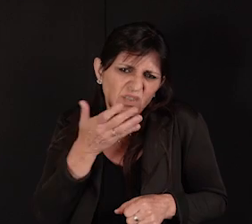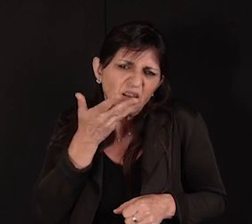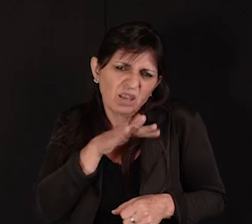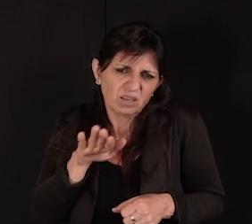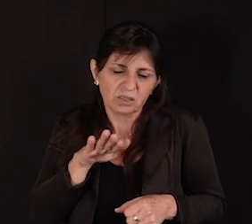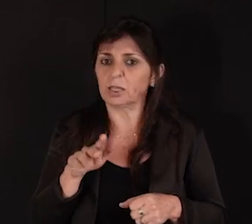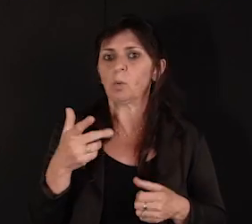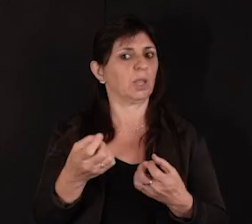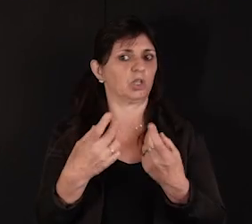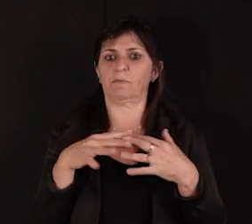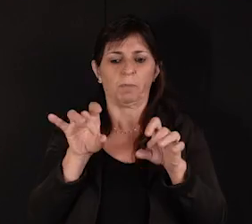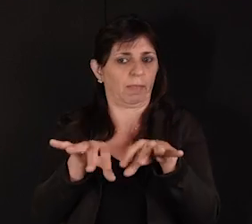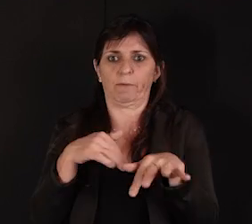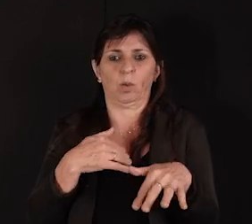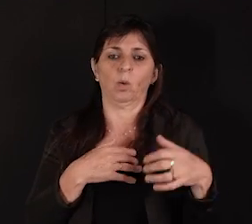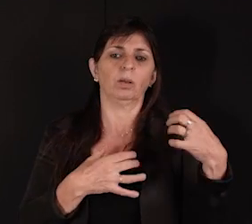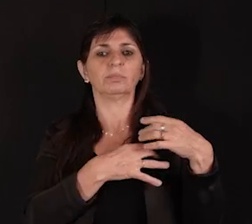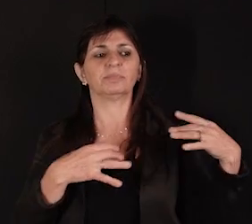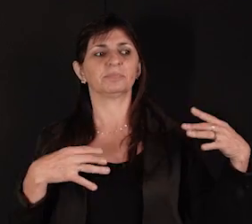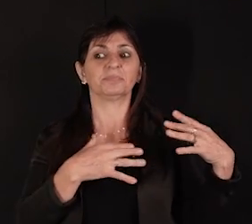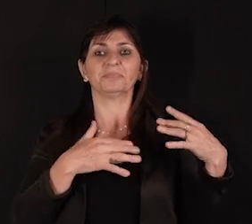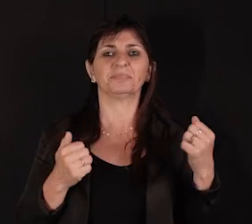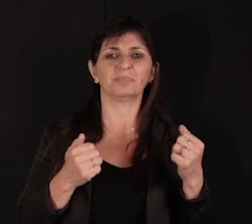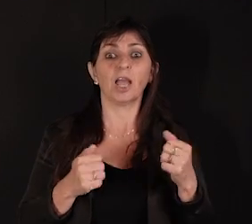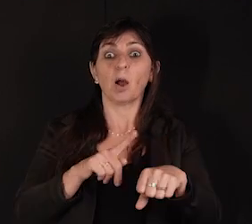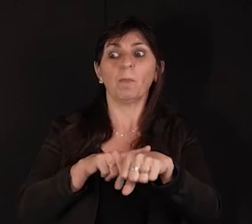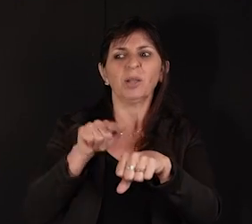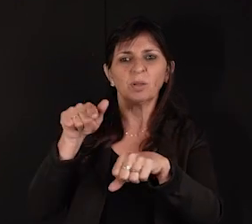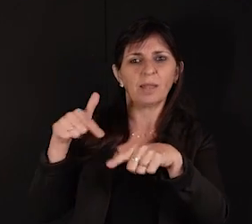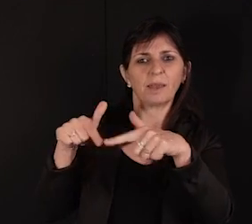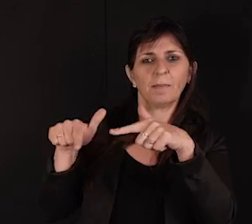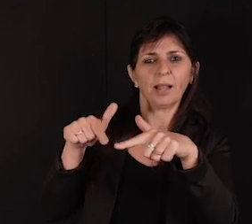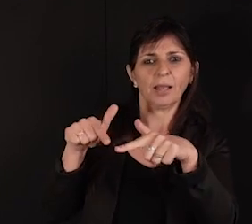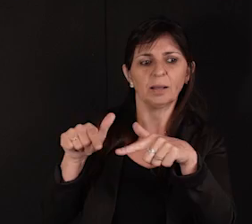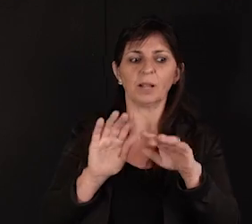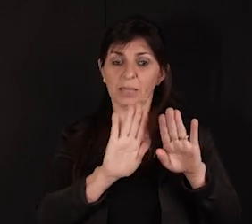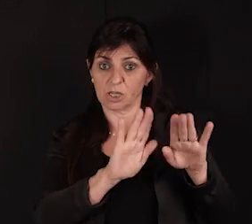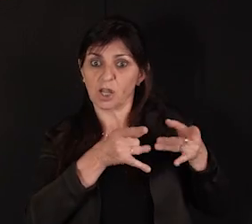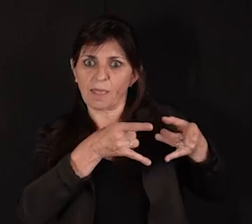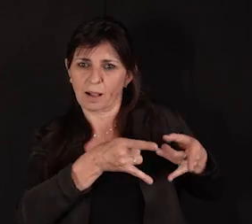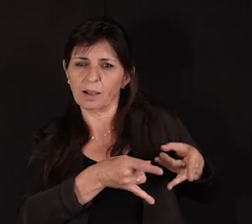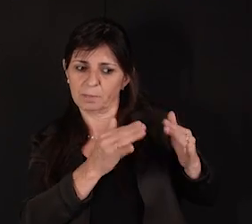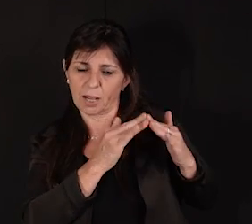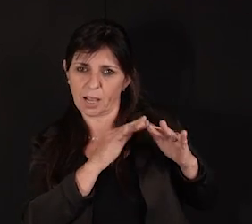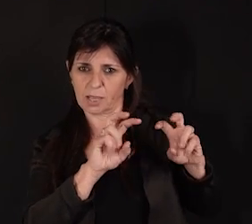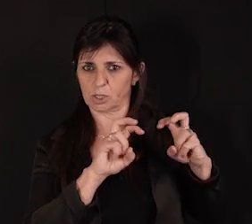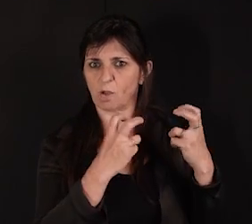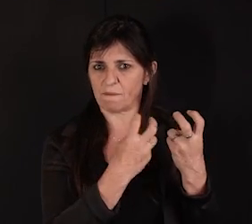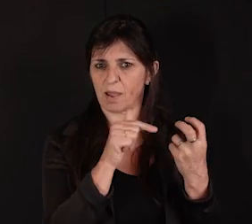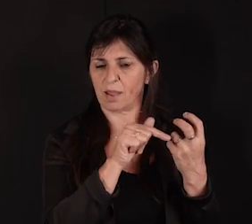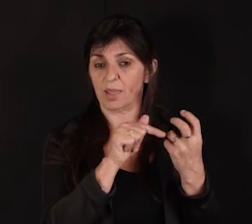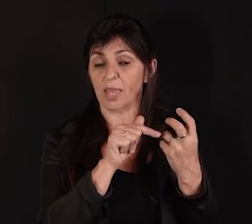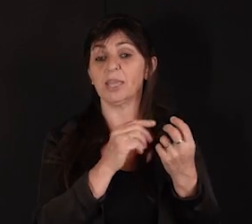ele, no momento que ele estava na roça trabalhando, eu ficava mexendo. Ele deixava em cima de uma cama, num sofá. E